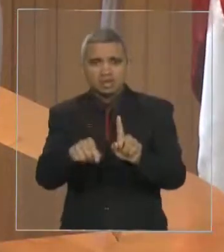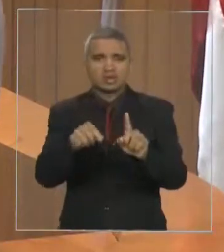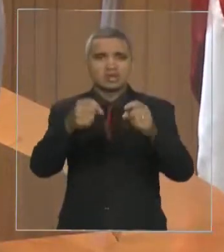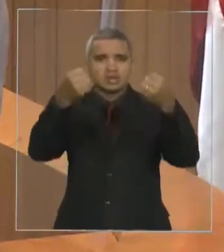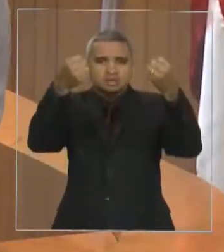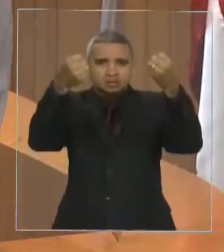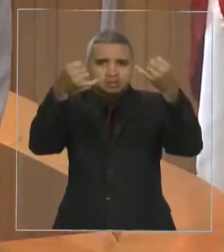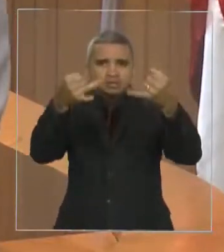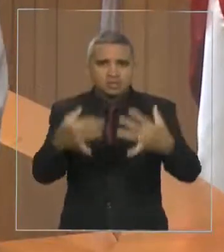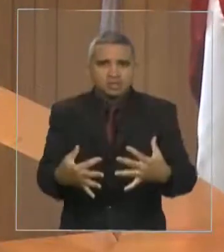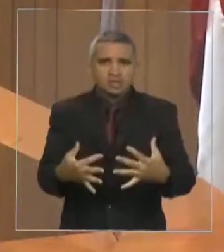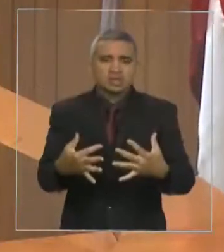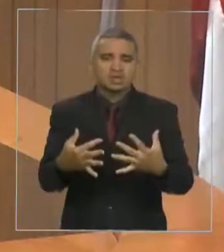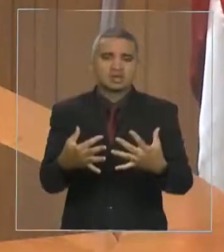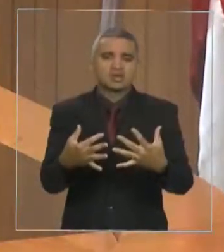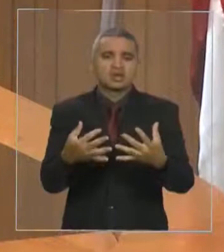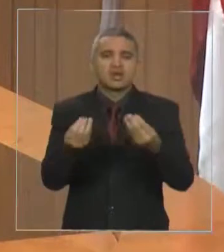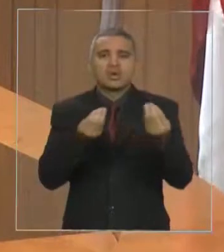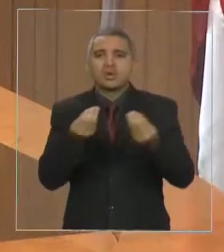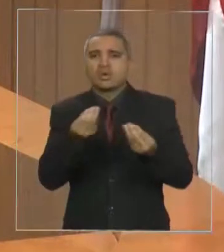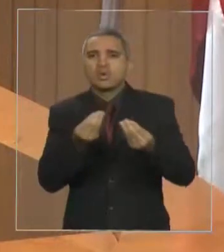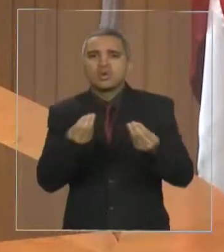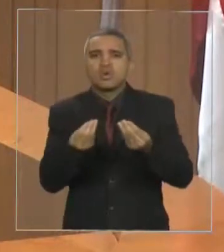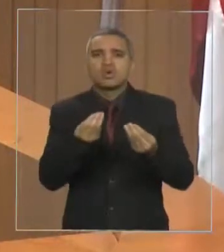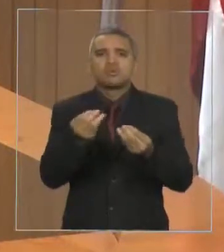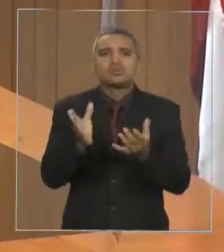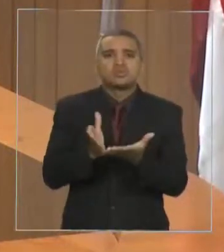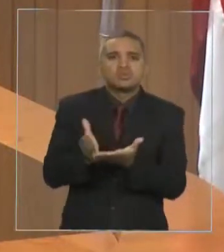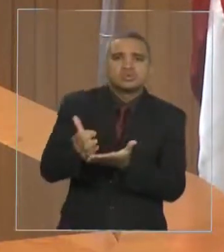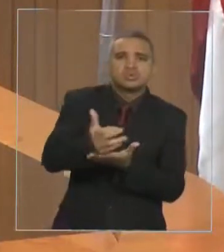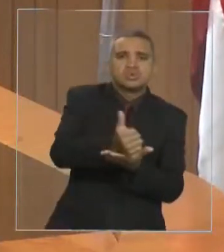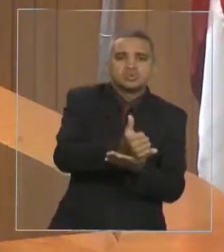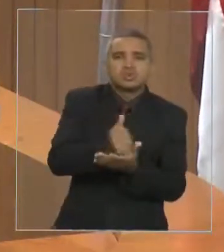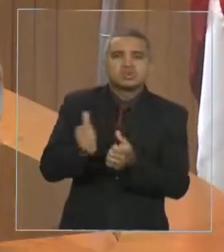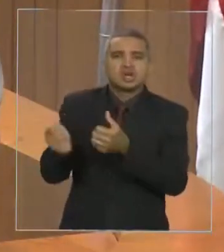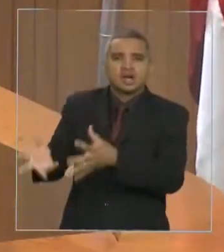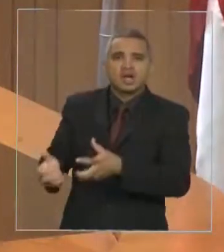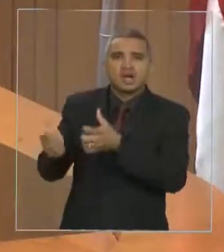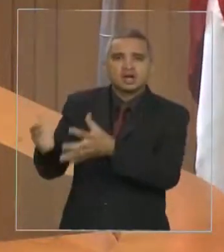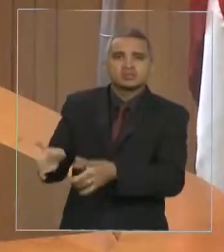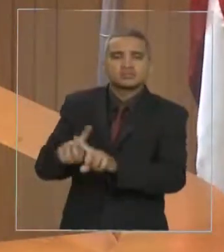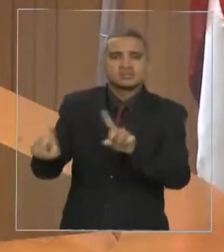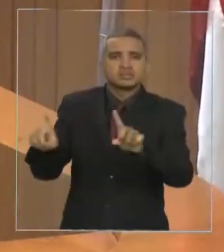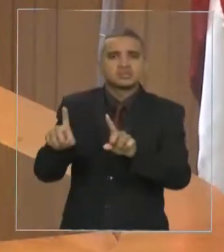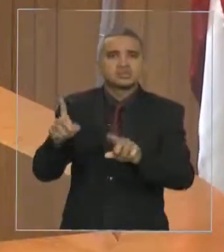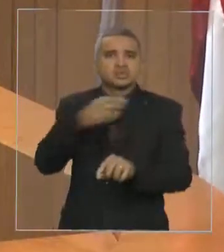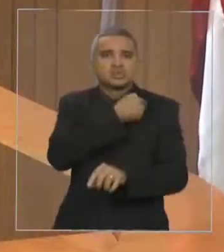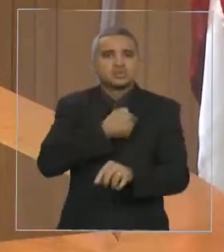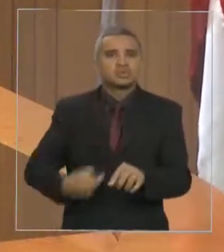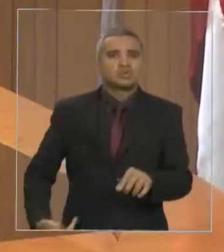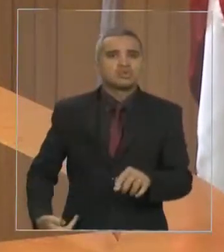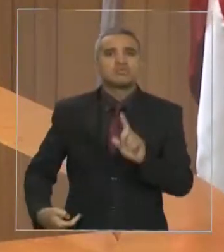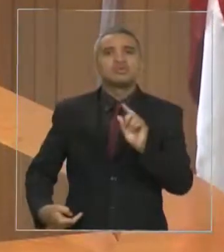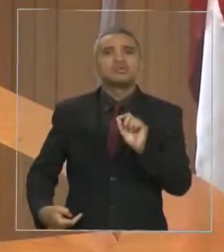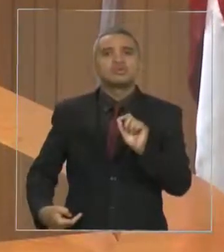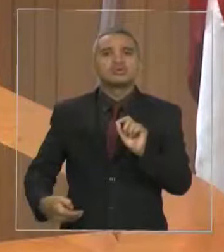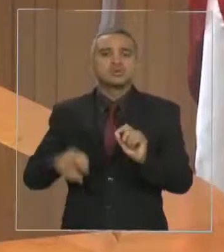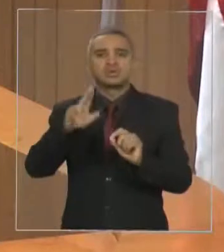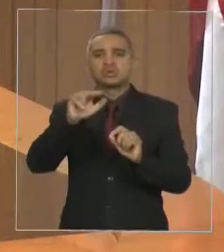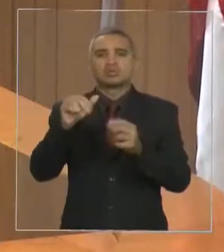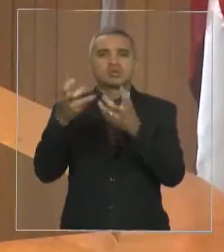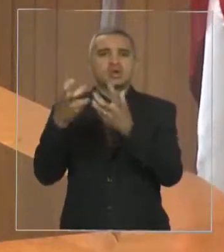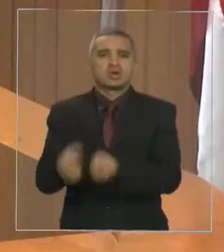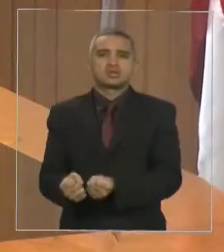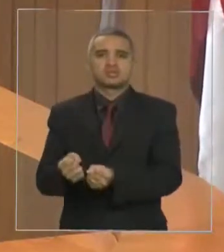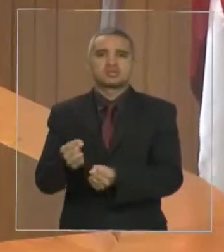população do Estado do Maranhão de que forma está sendo gastos os seus impostos, e até agora o governo do Estado tem mandado barrar qualquer vinda de